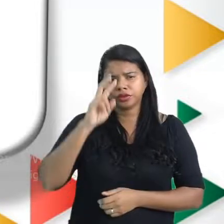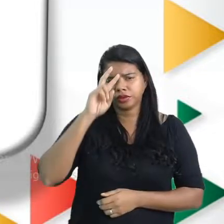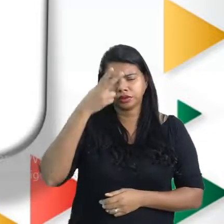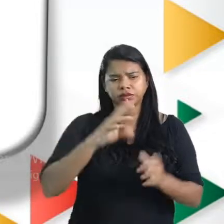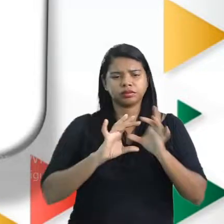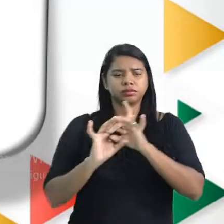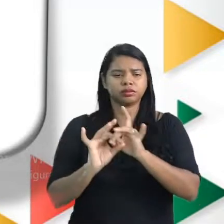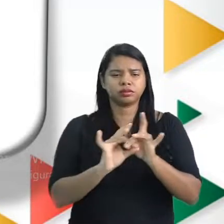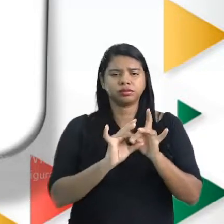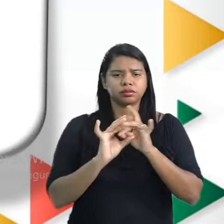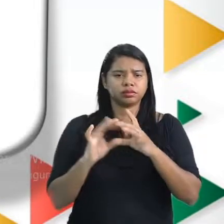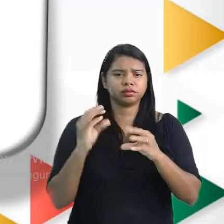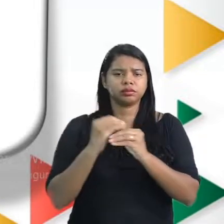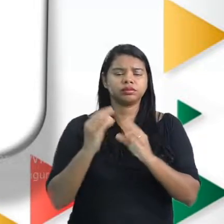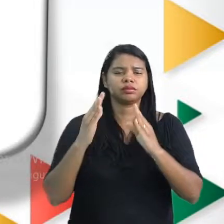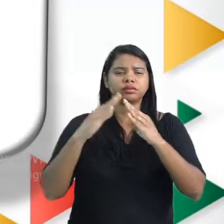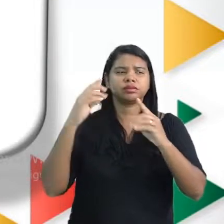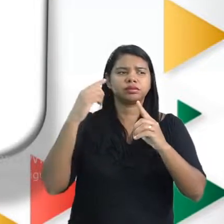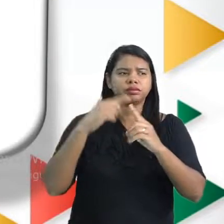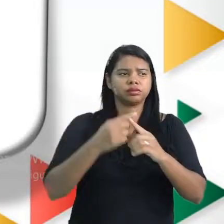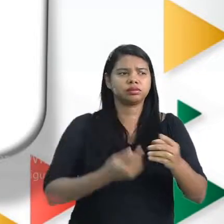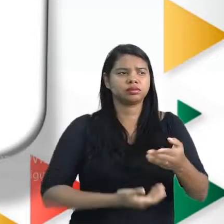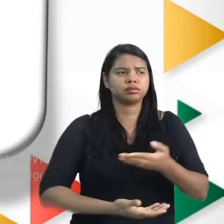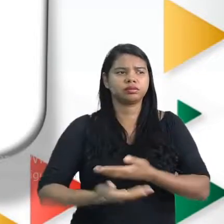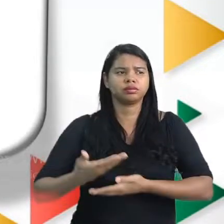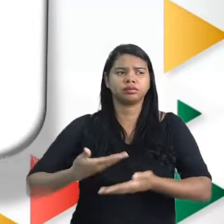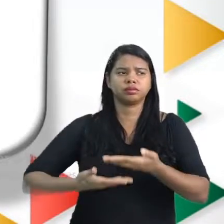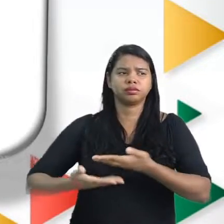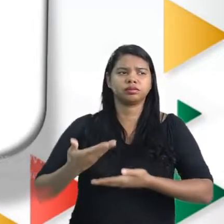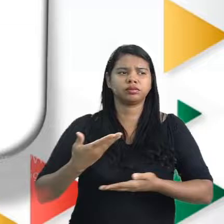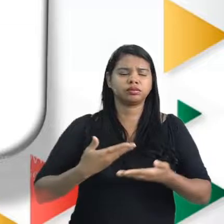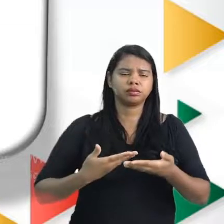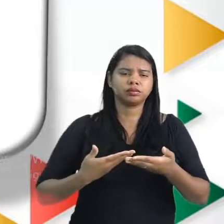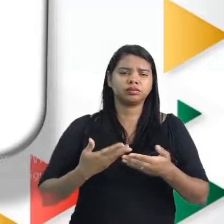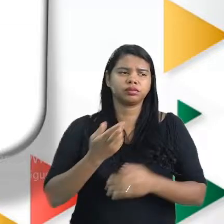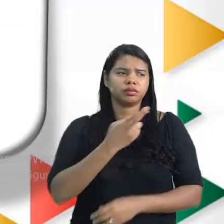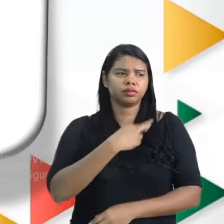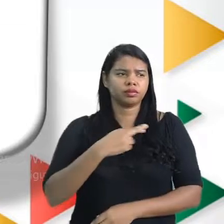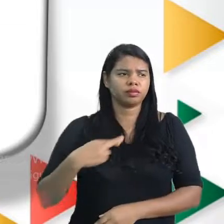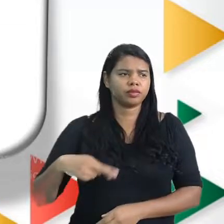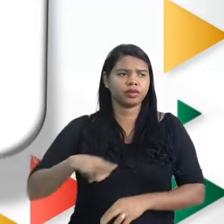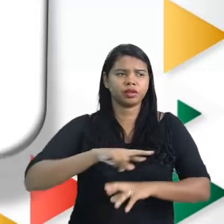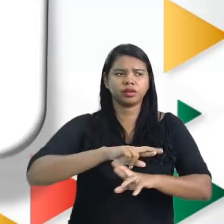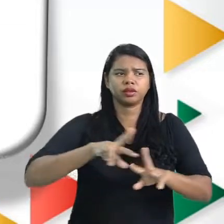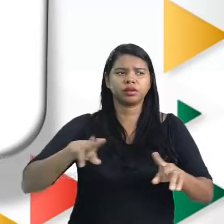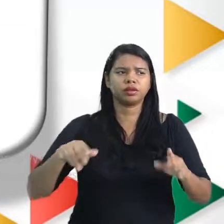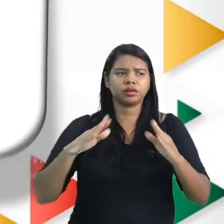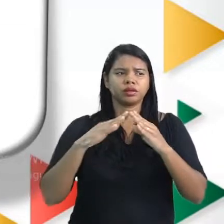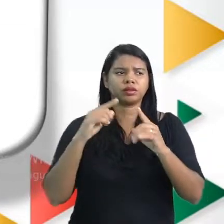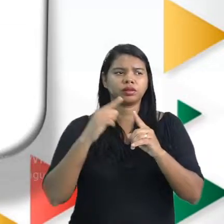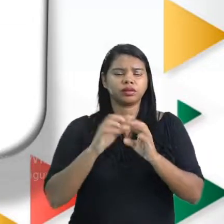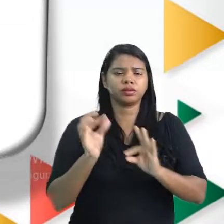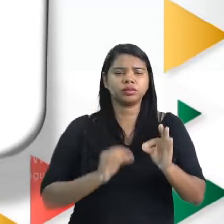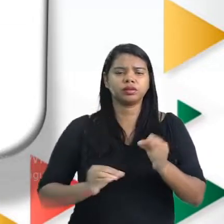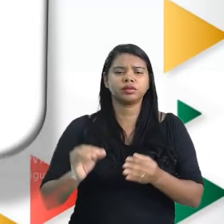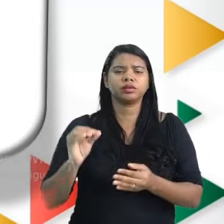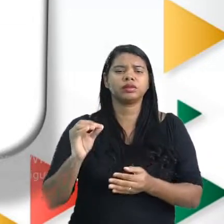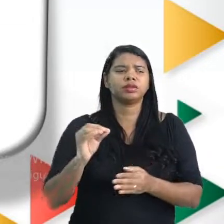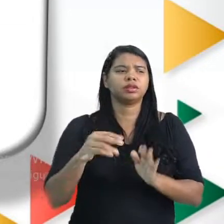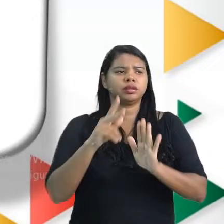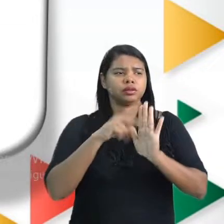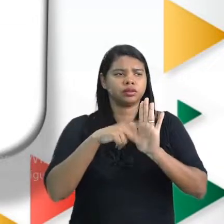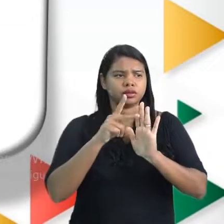de comunhão entre as igrejas filiadas, colaborar na formação religiosa das igrejas, coordenar programas cooperativos